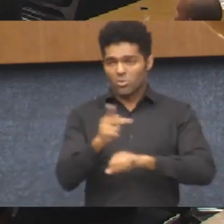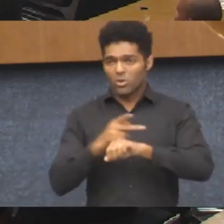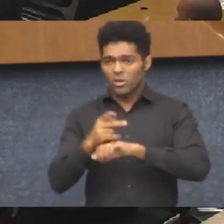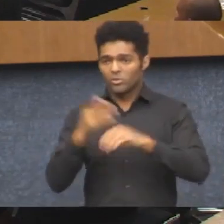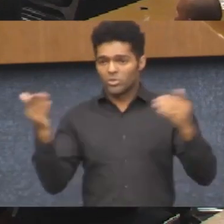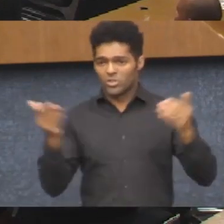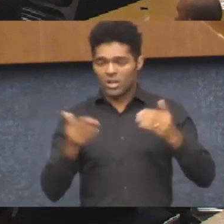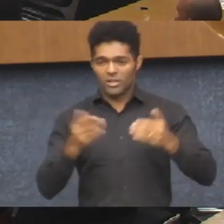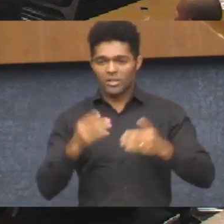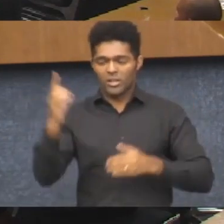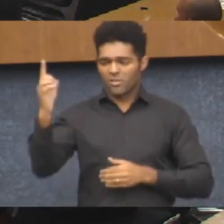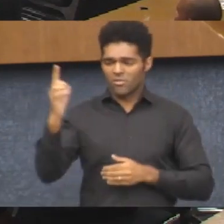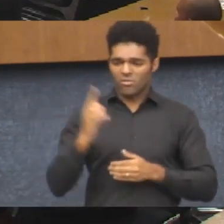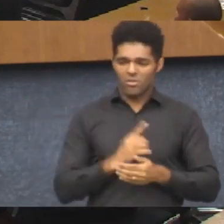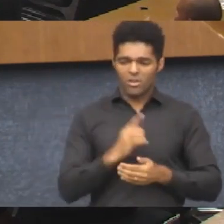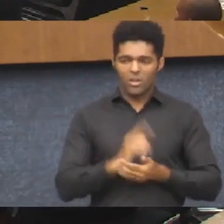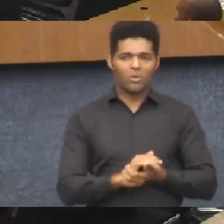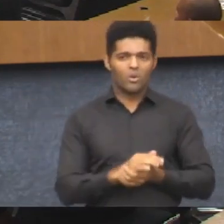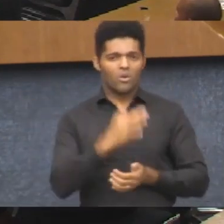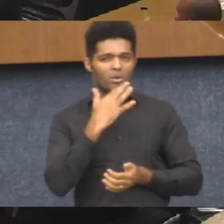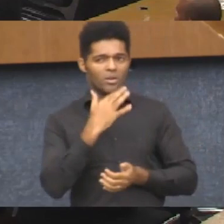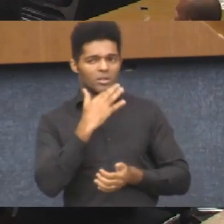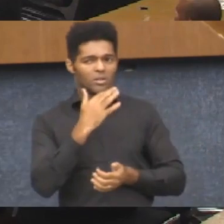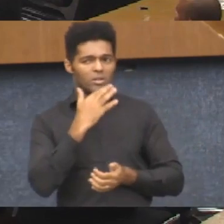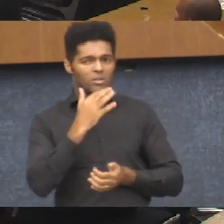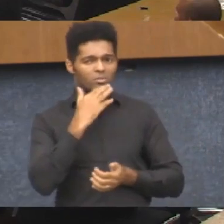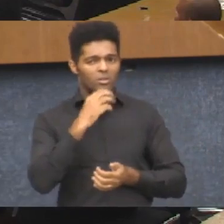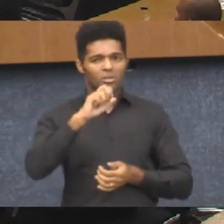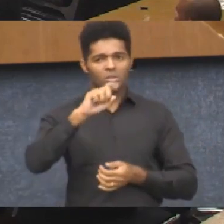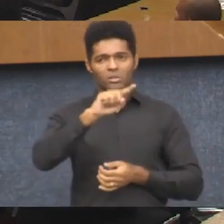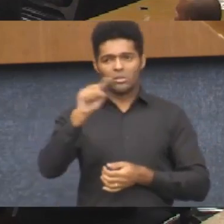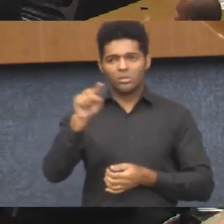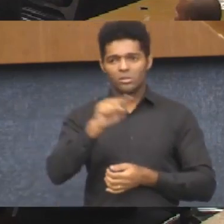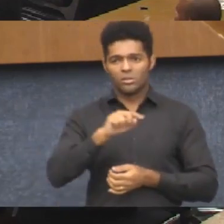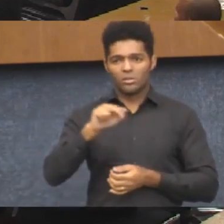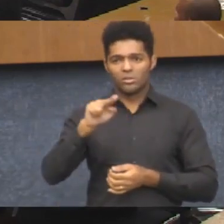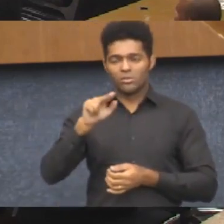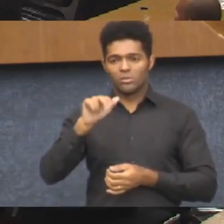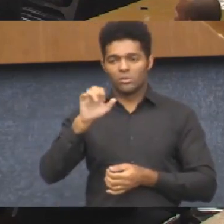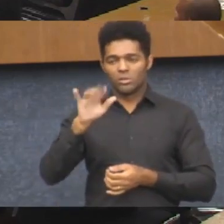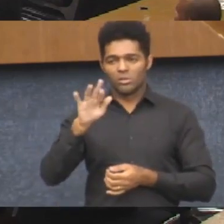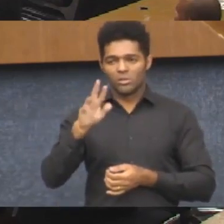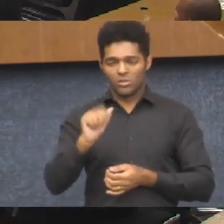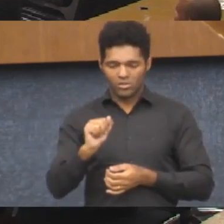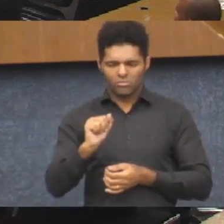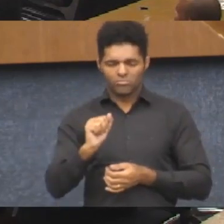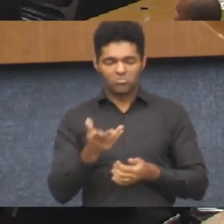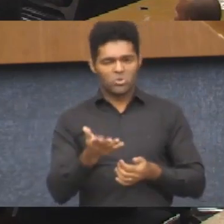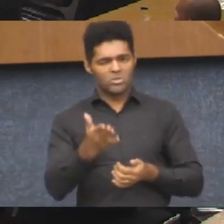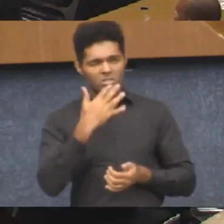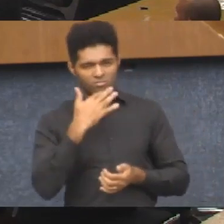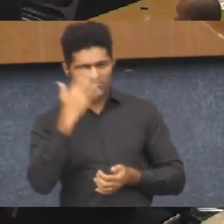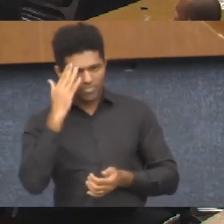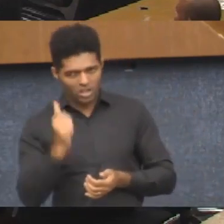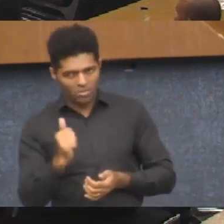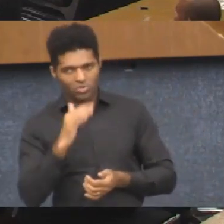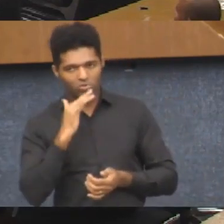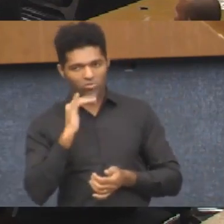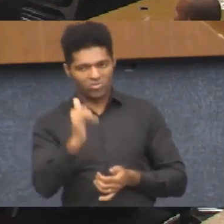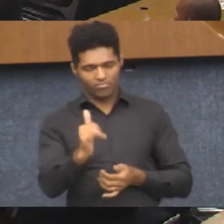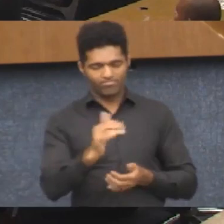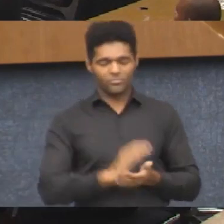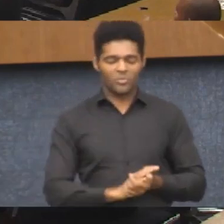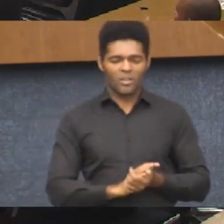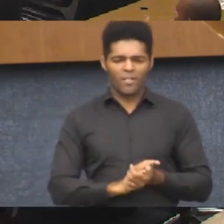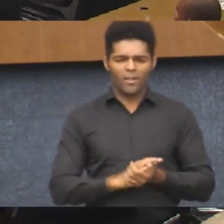conhecida zoeira, que vocês sabem do que eu estou falando. E rapidamente a gente foi